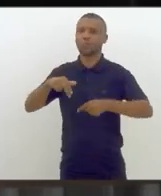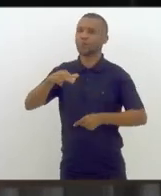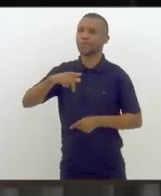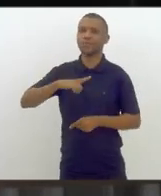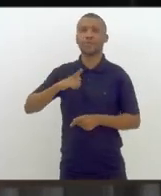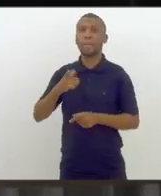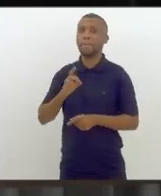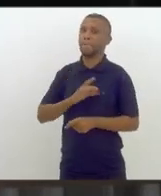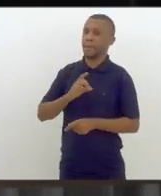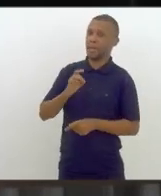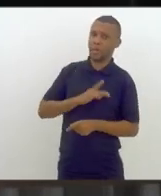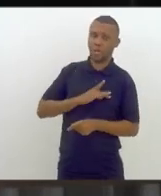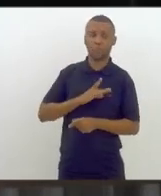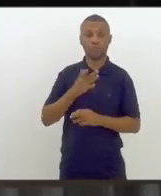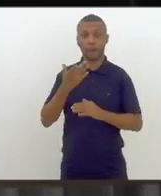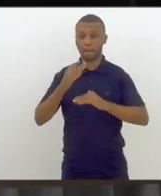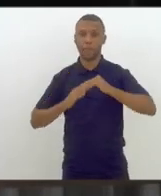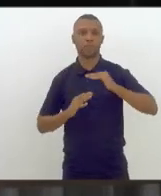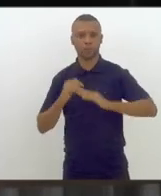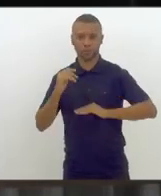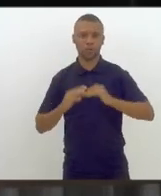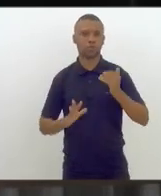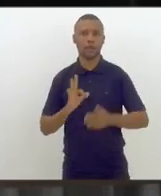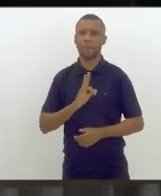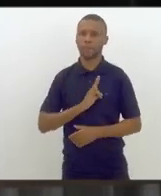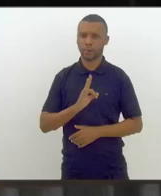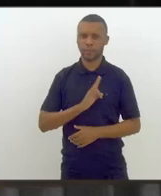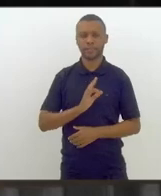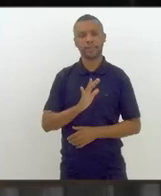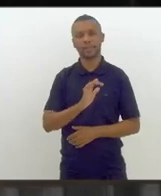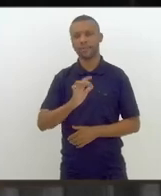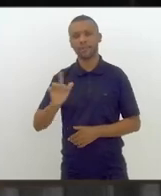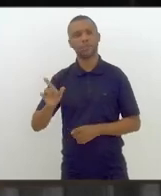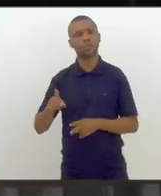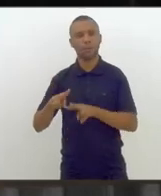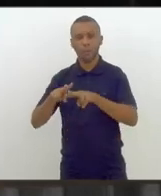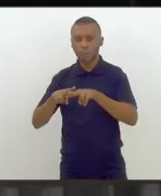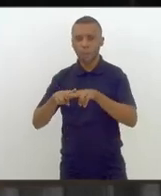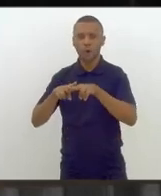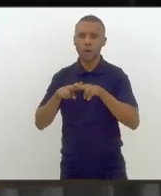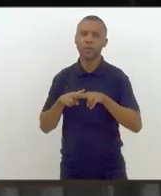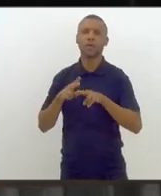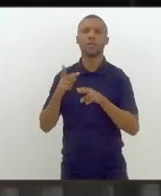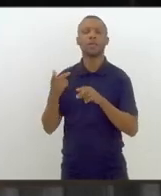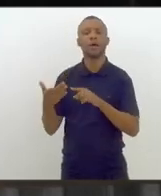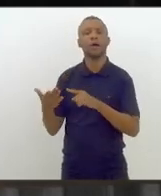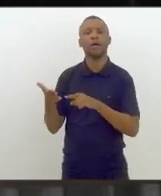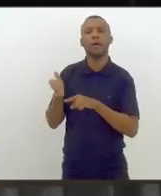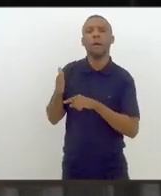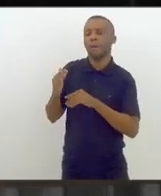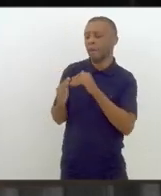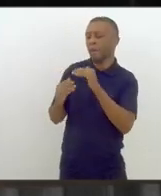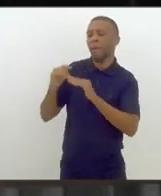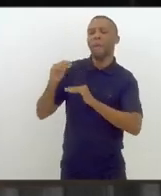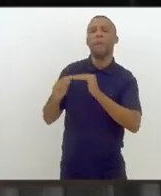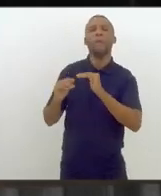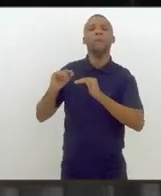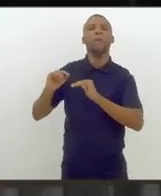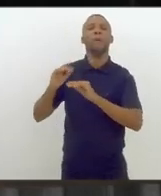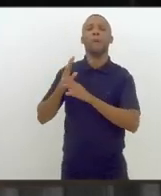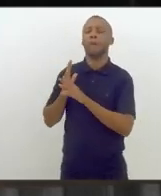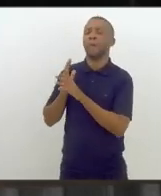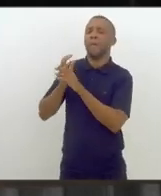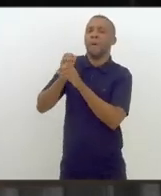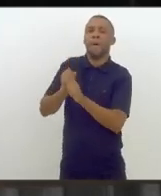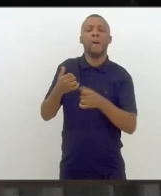carreira profissional como policial civil, e talvez exatamente por isso eu tenha construído uma carreira que, orgulhosamente, eu